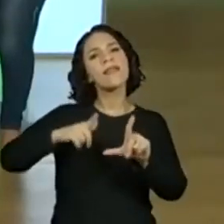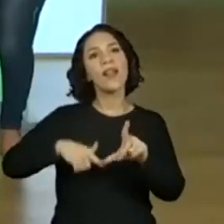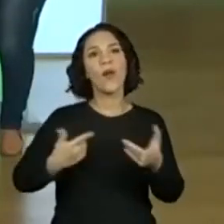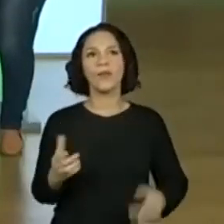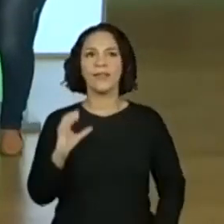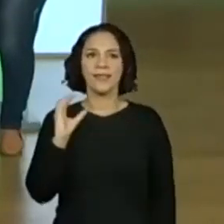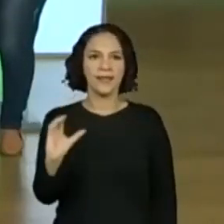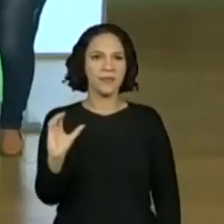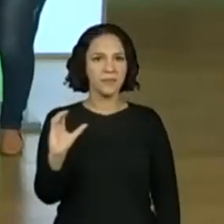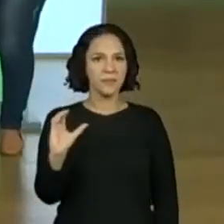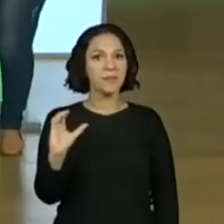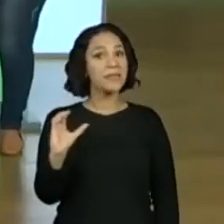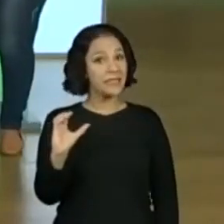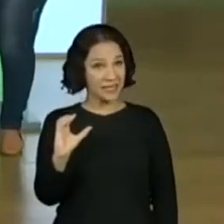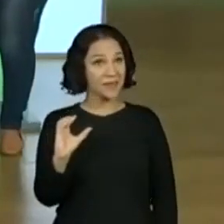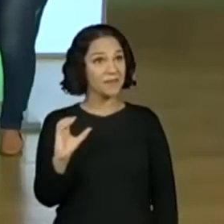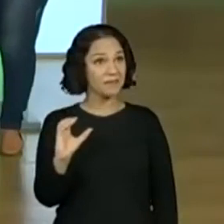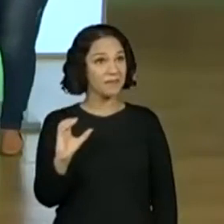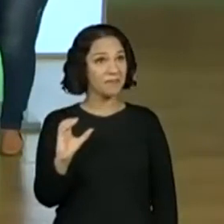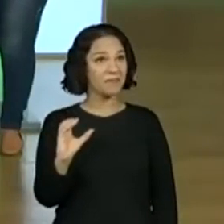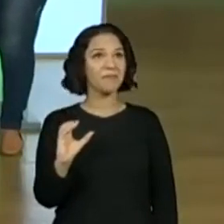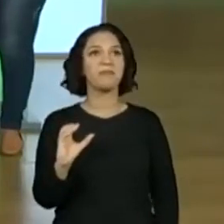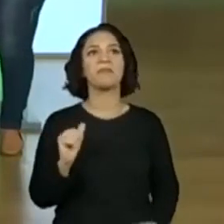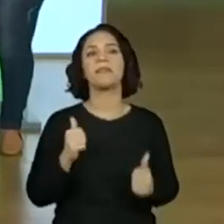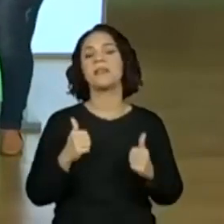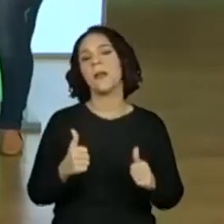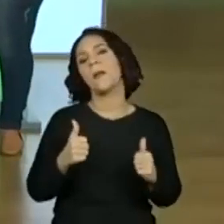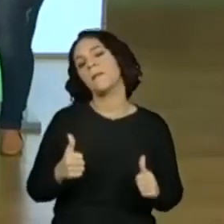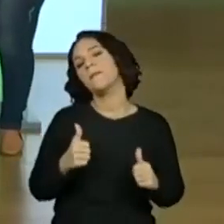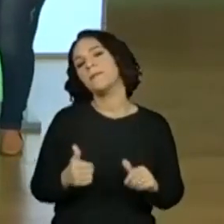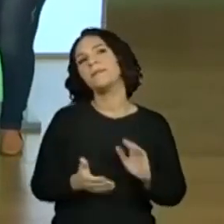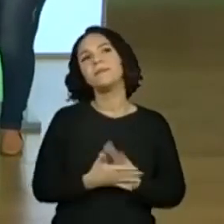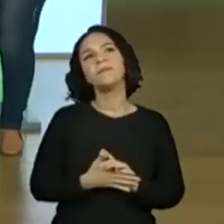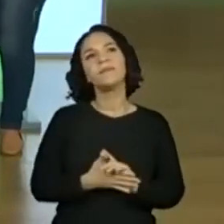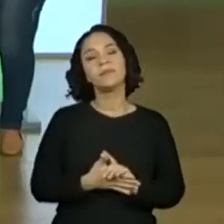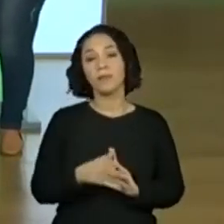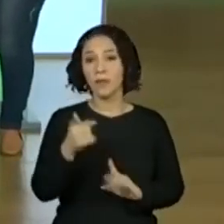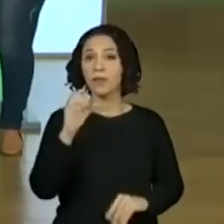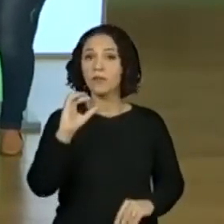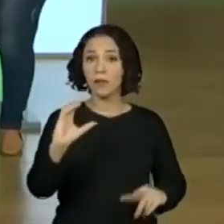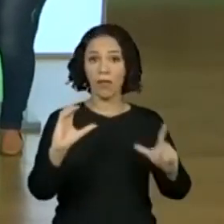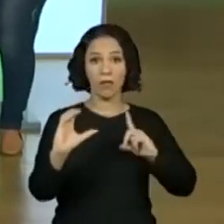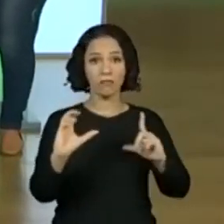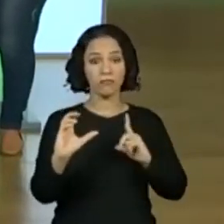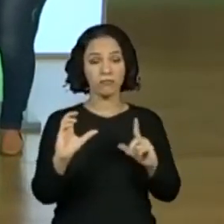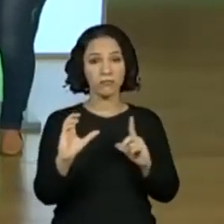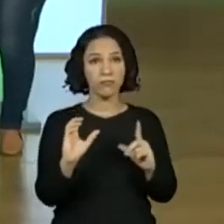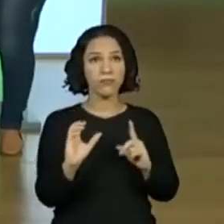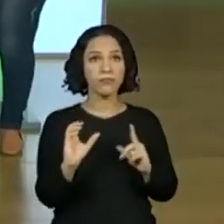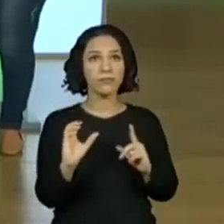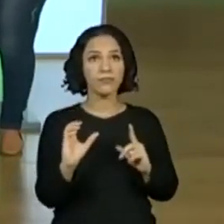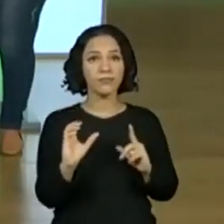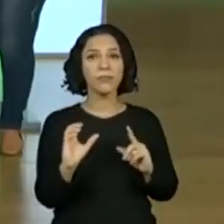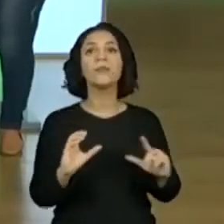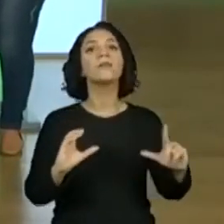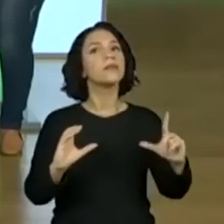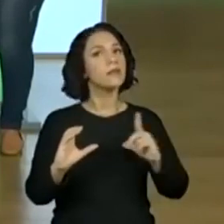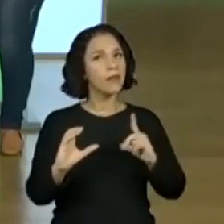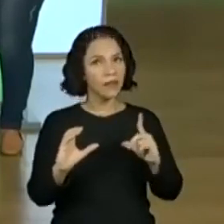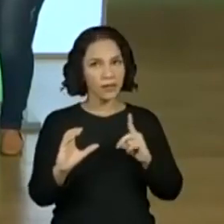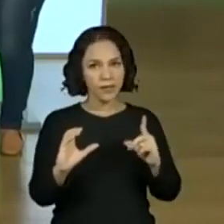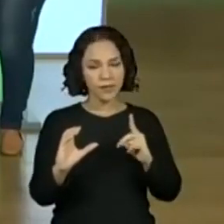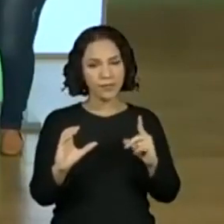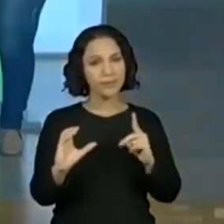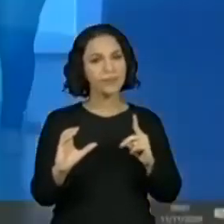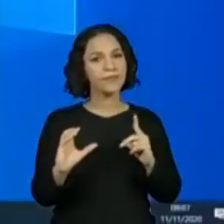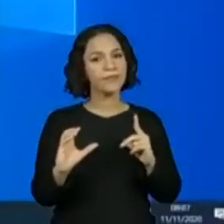C. Letra C? Cabo de guerra começa com a letra C. Aqui eu tenho a letra C. Aqui eu tenho a letra